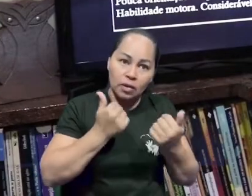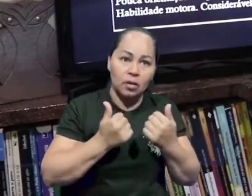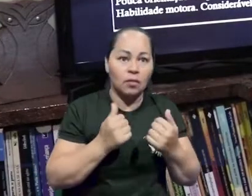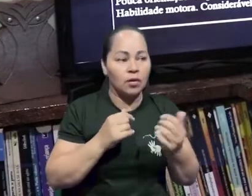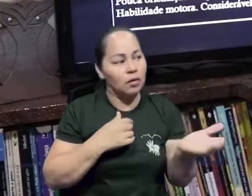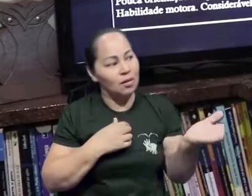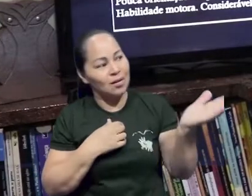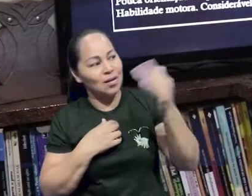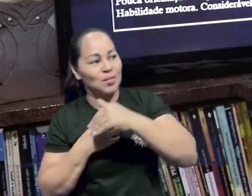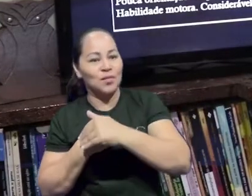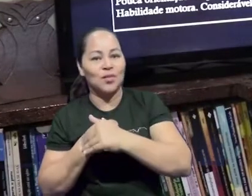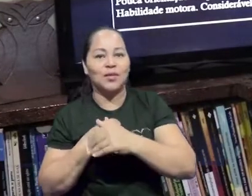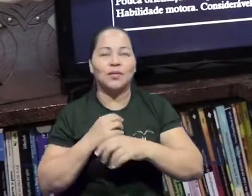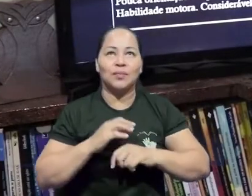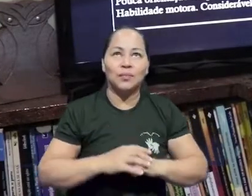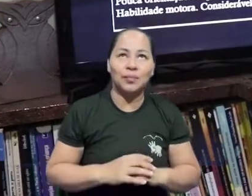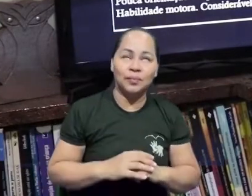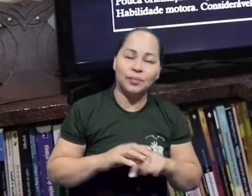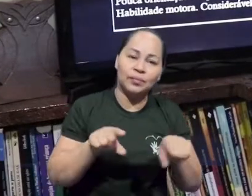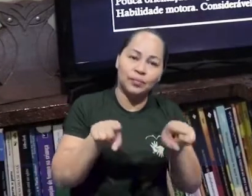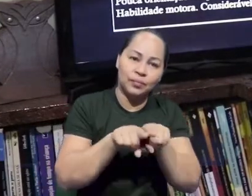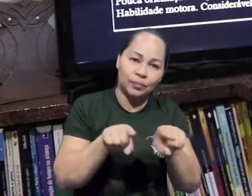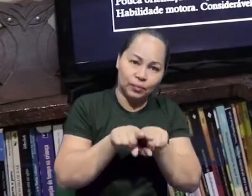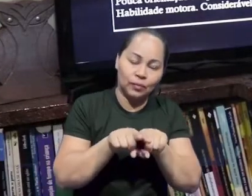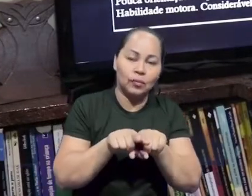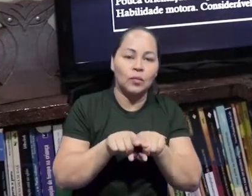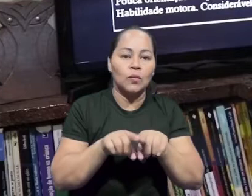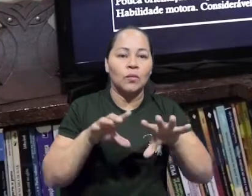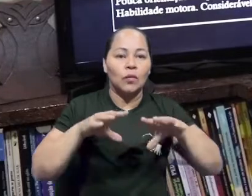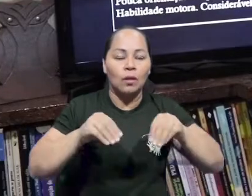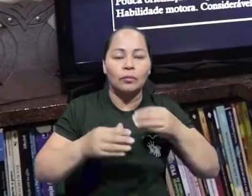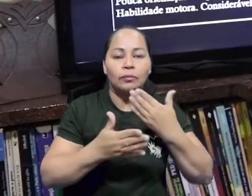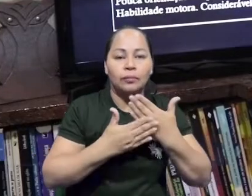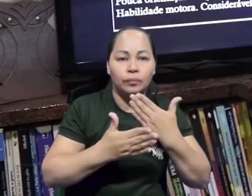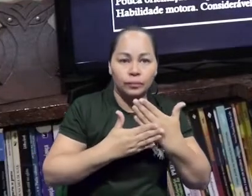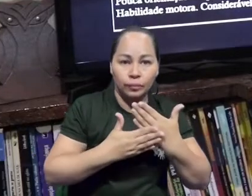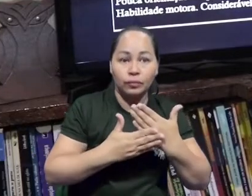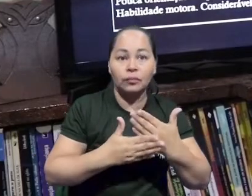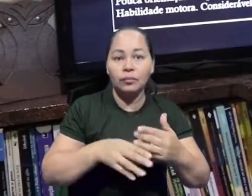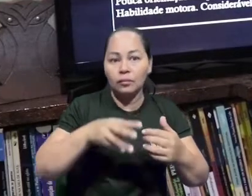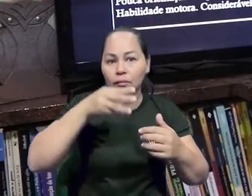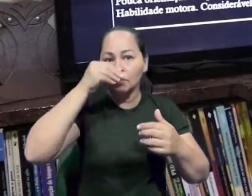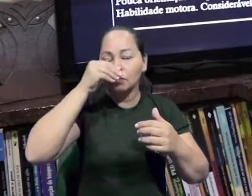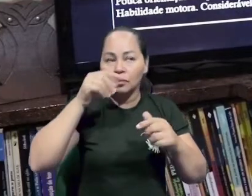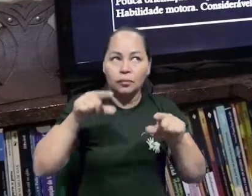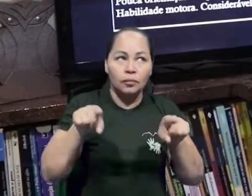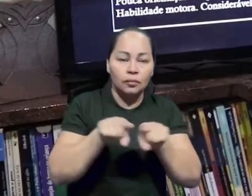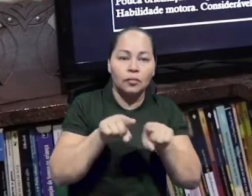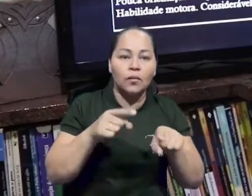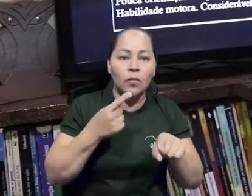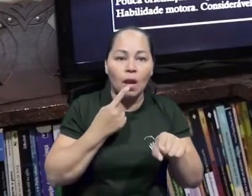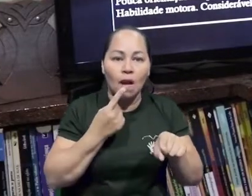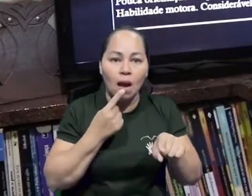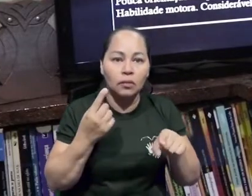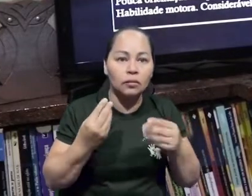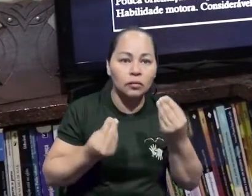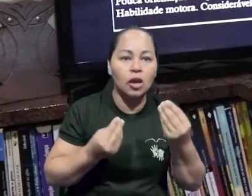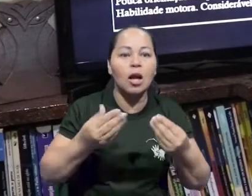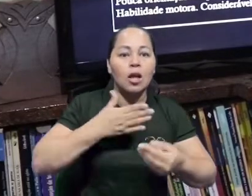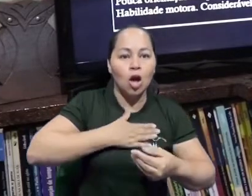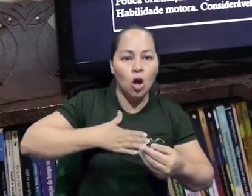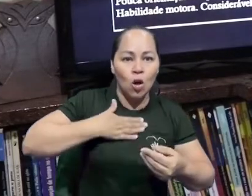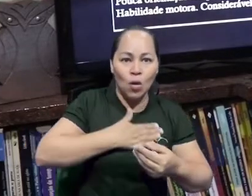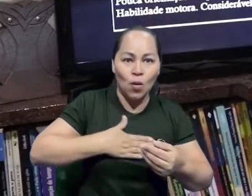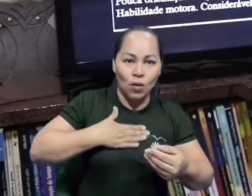ir embora. Percepção gustativa, tátil e olfativa. Então a gustativa é boa, prefere sempre